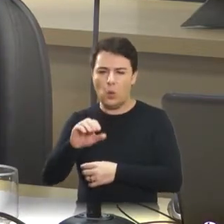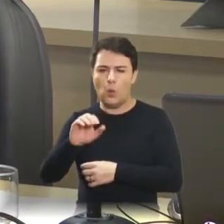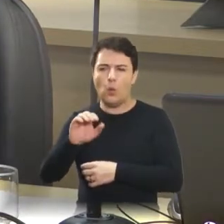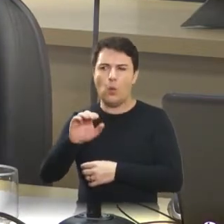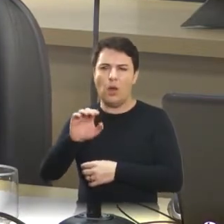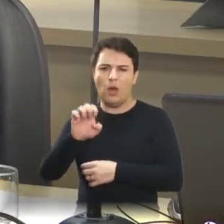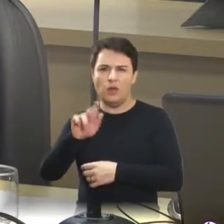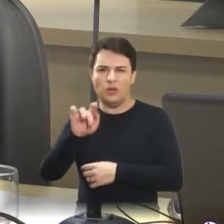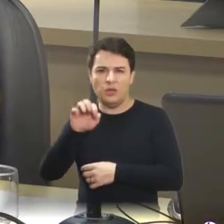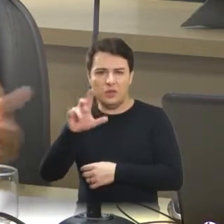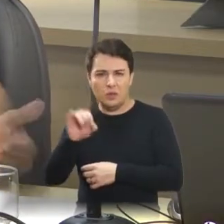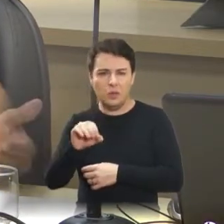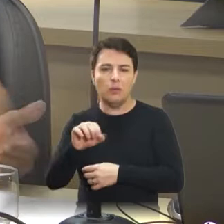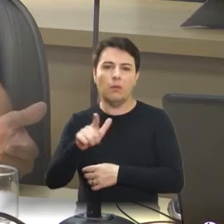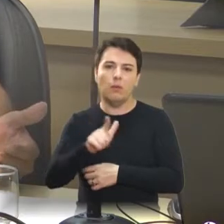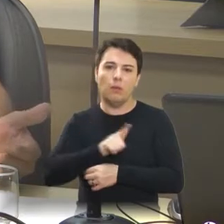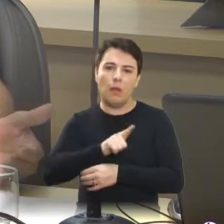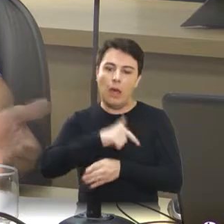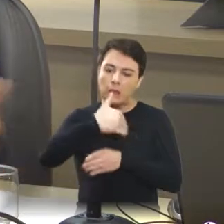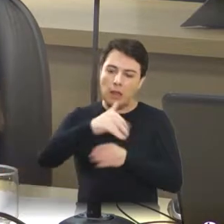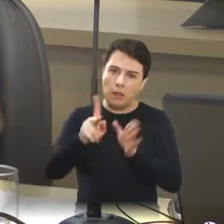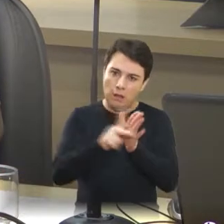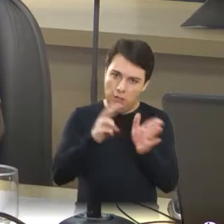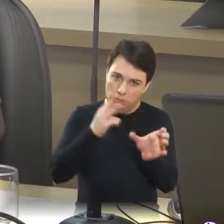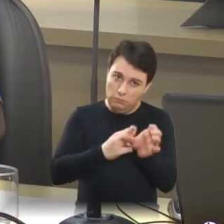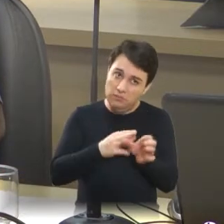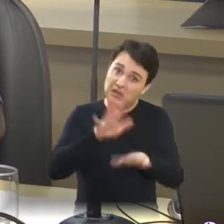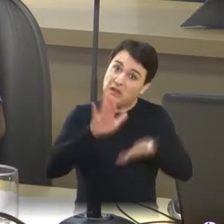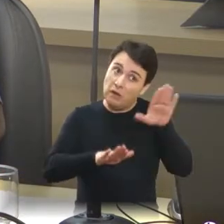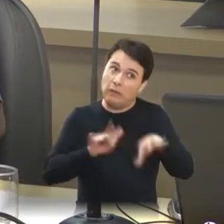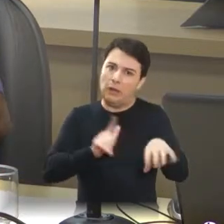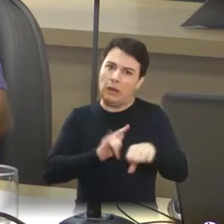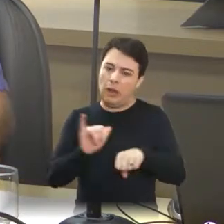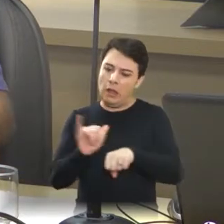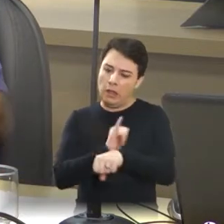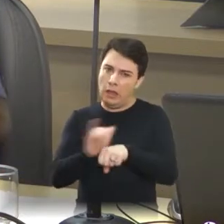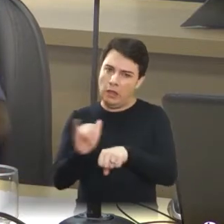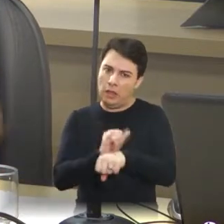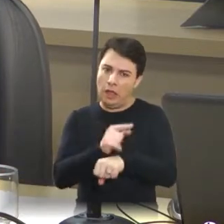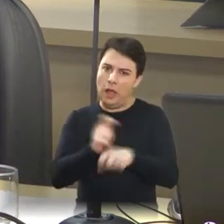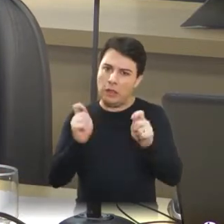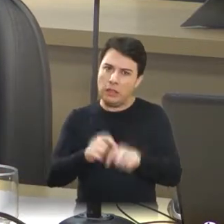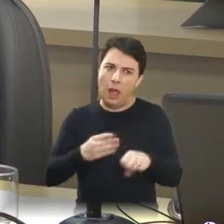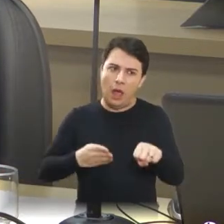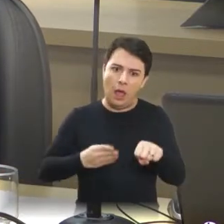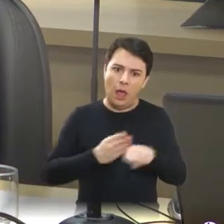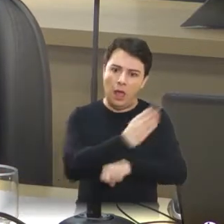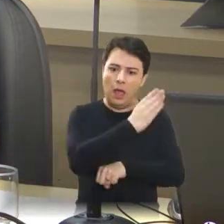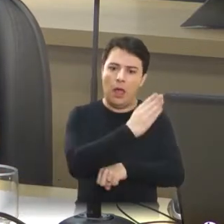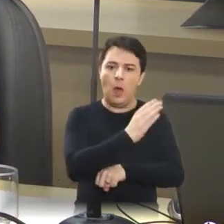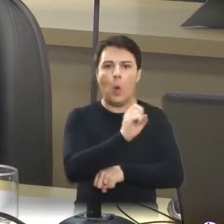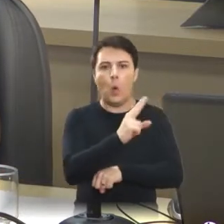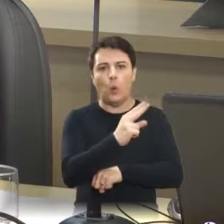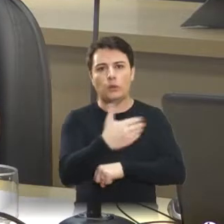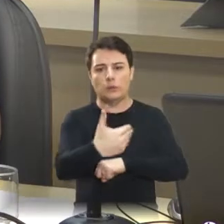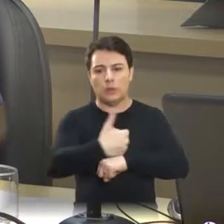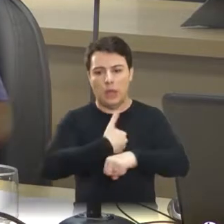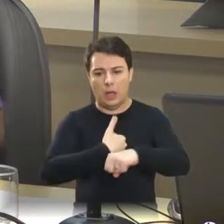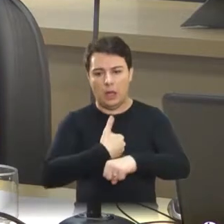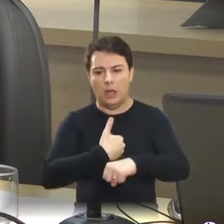como estrada municipal, que seja também uma alternativa também de acesso, ou entrada ou saída,